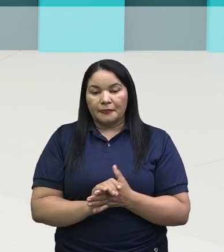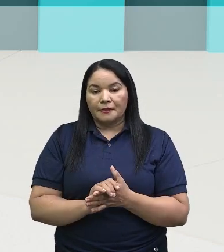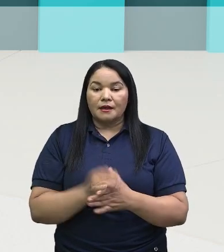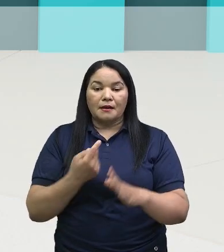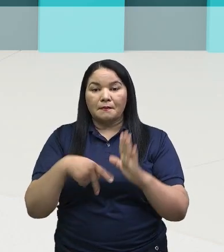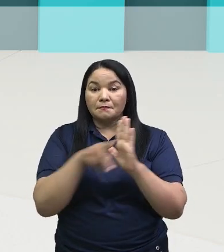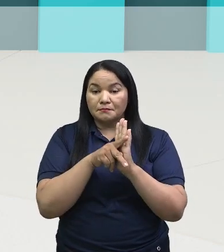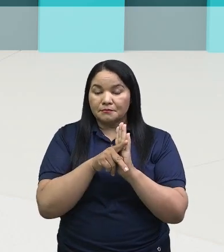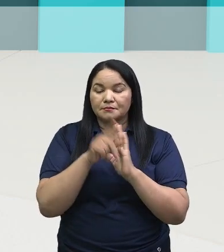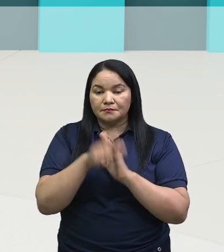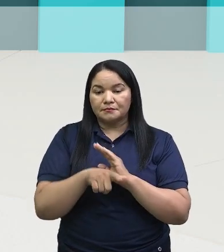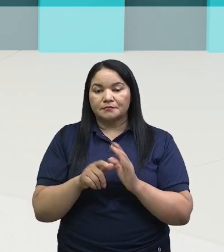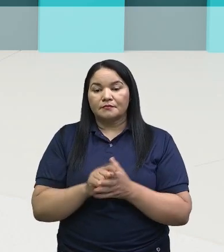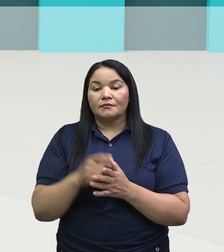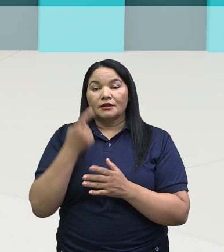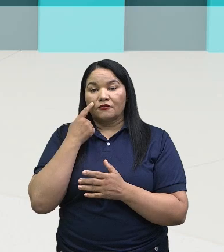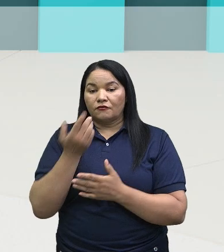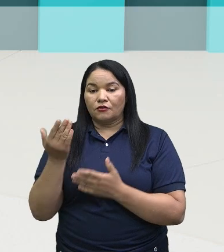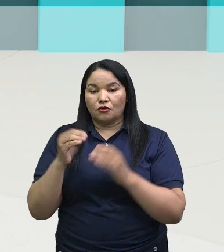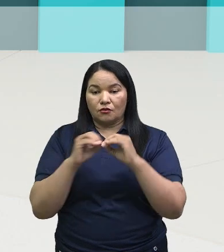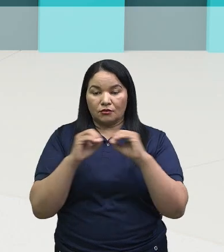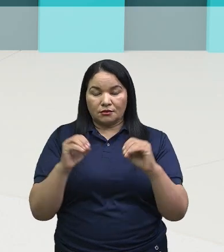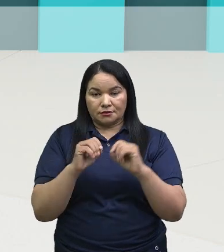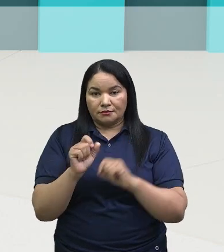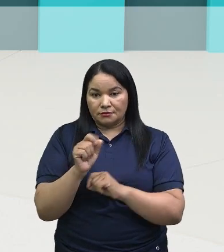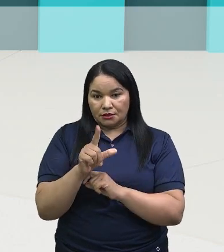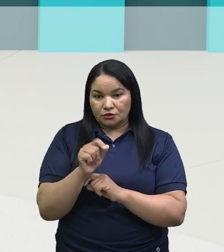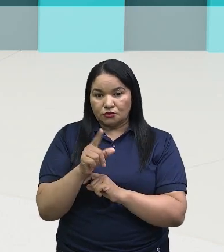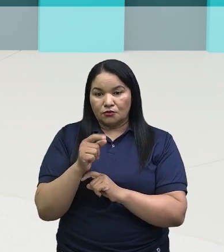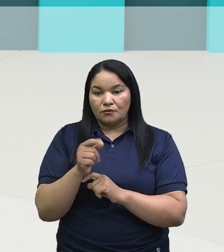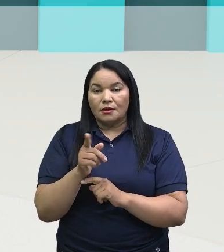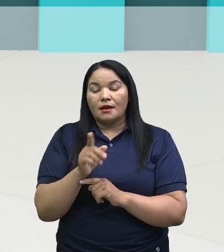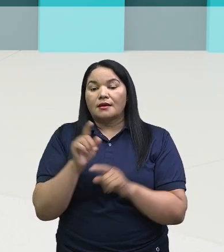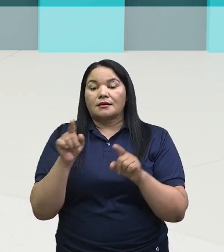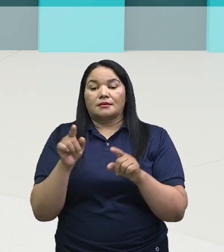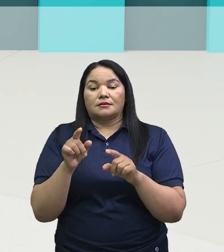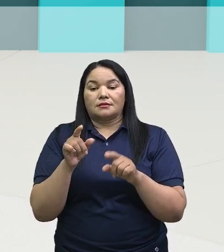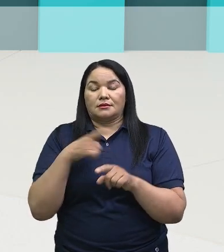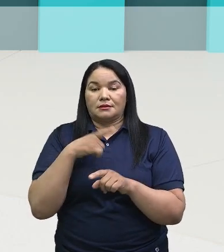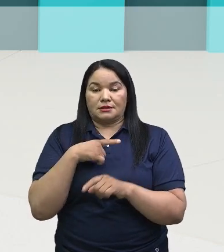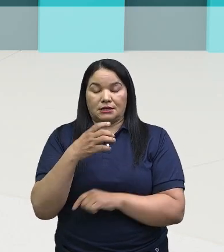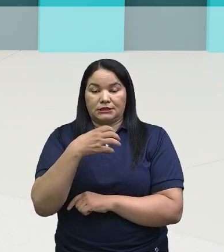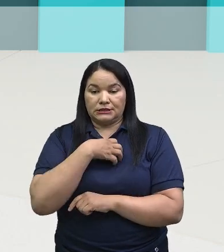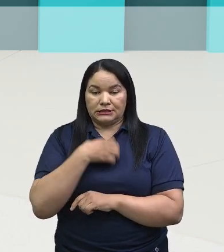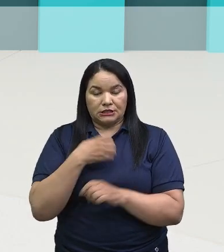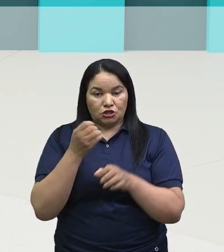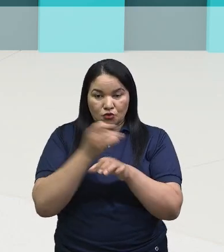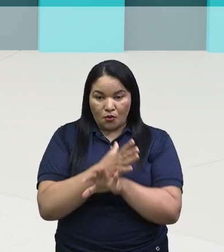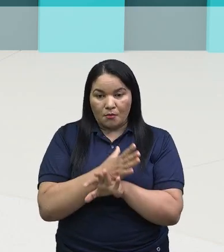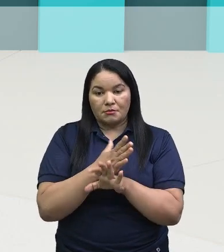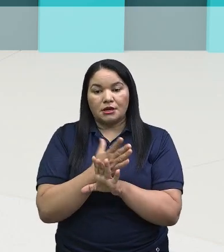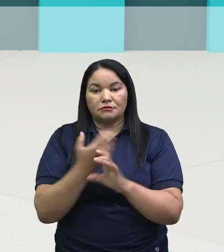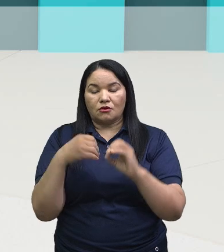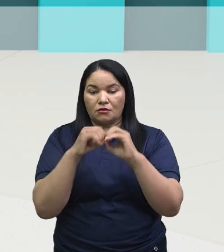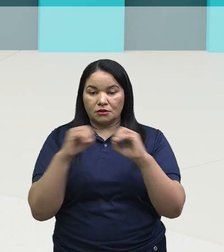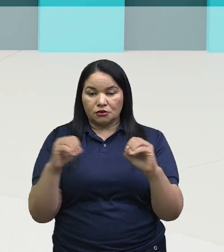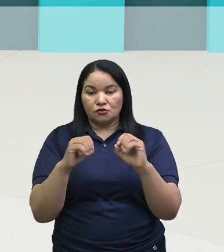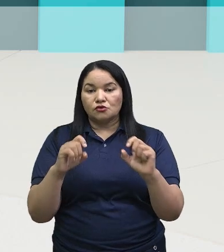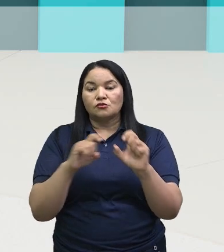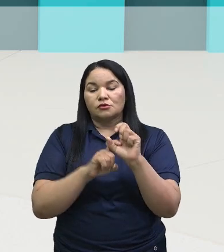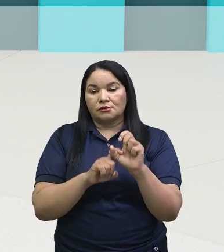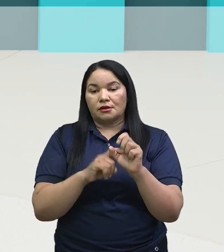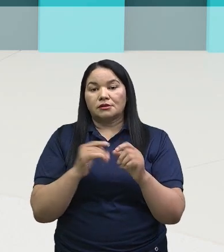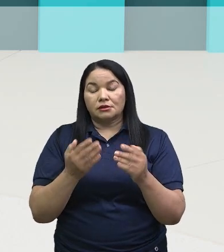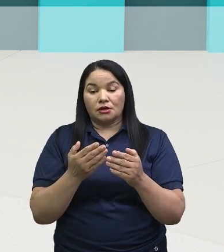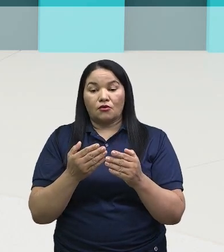que a oração que está em azul é ela, basicamente, que dá o sentido completo à oração subordinada. Então, eu vou